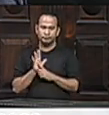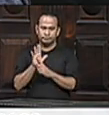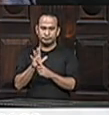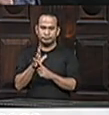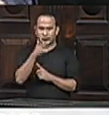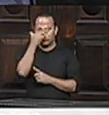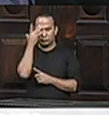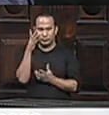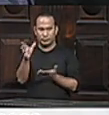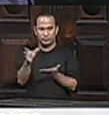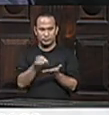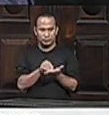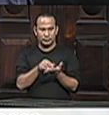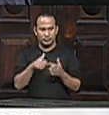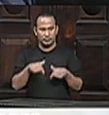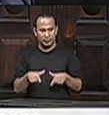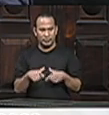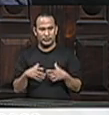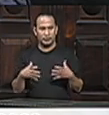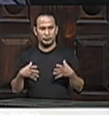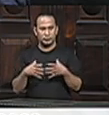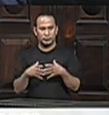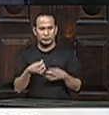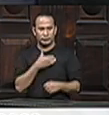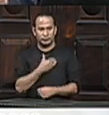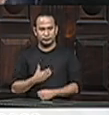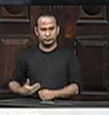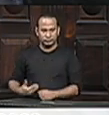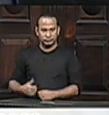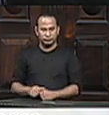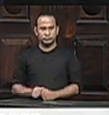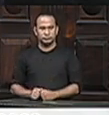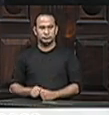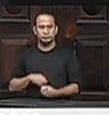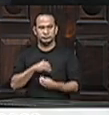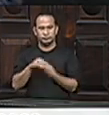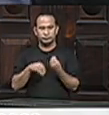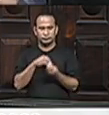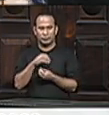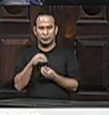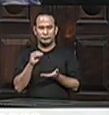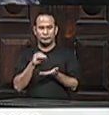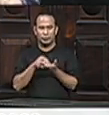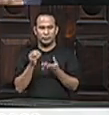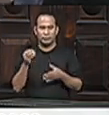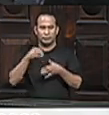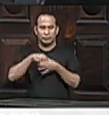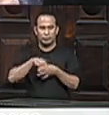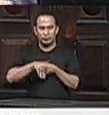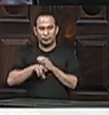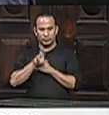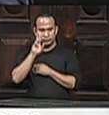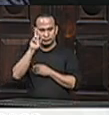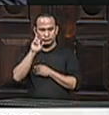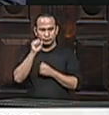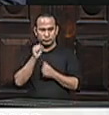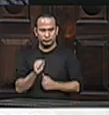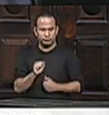tocante à composição deste conselho. Este conselho tem uma composição, desde sua origem,